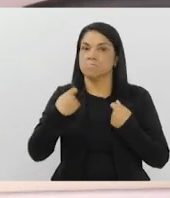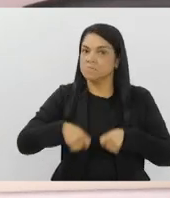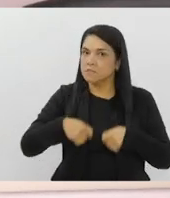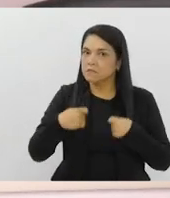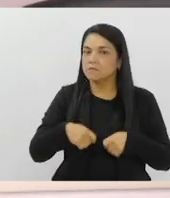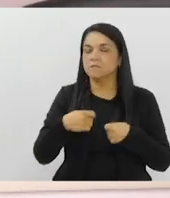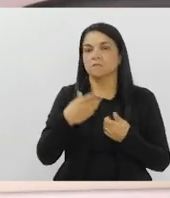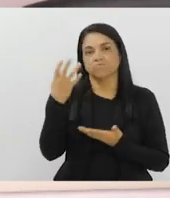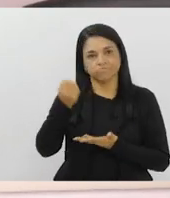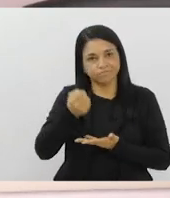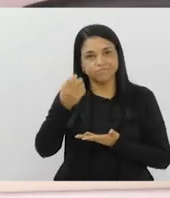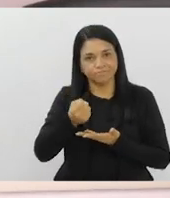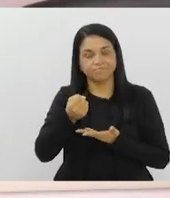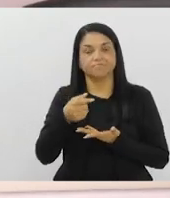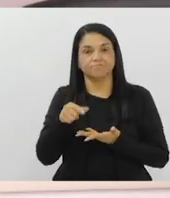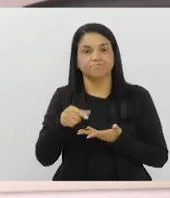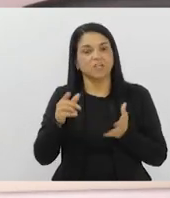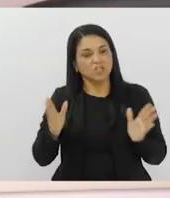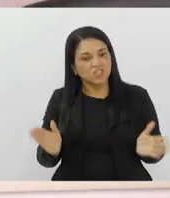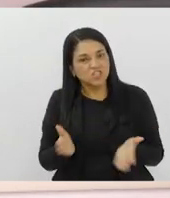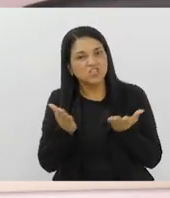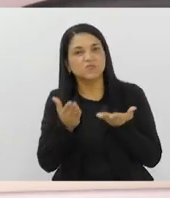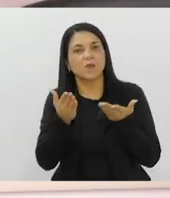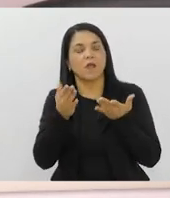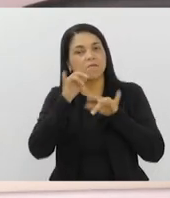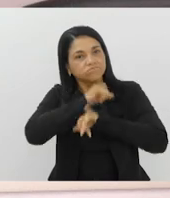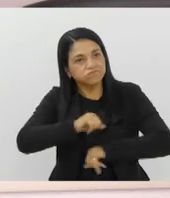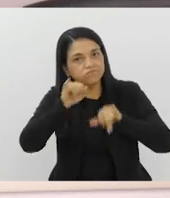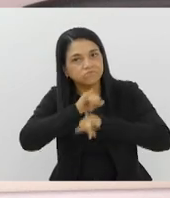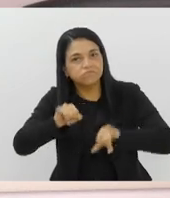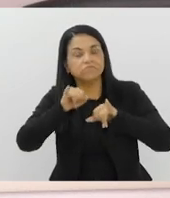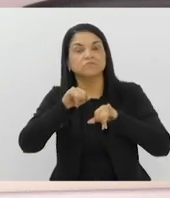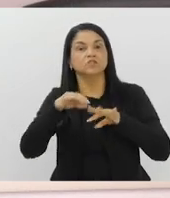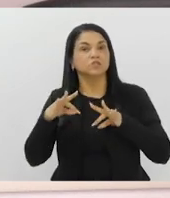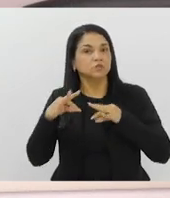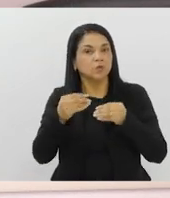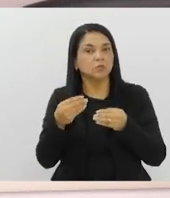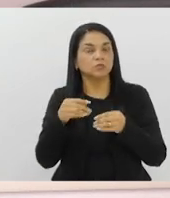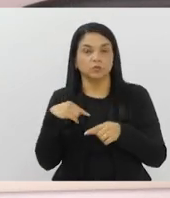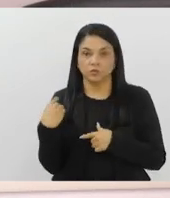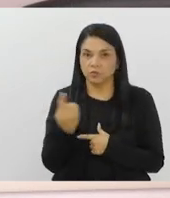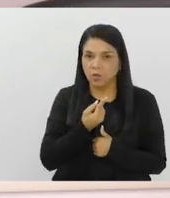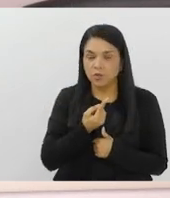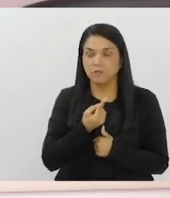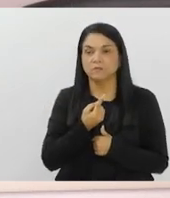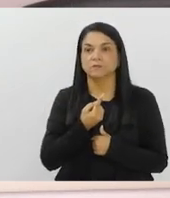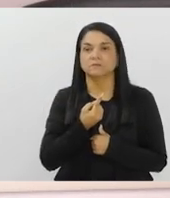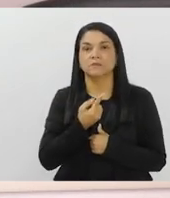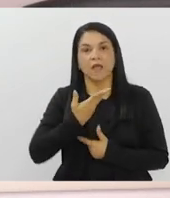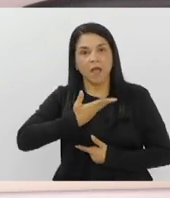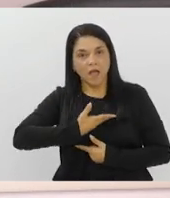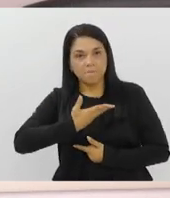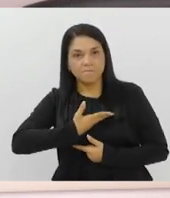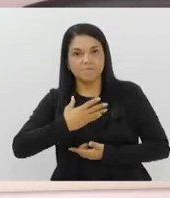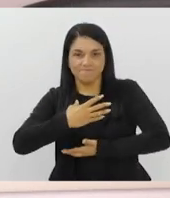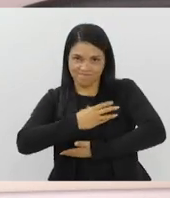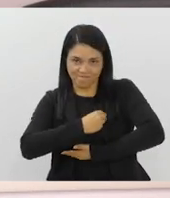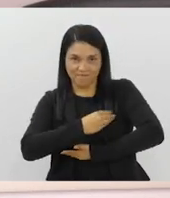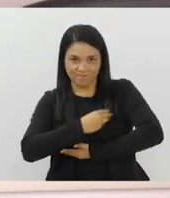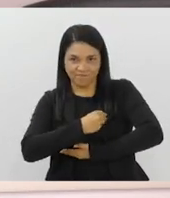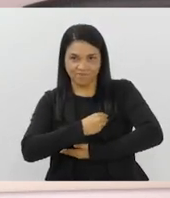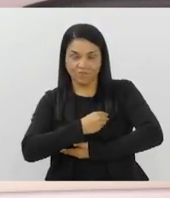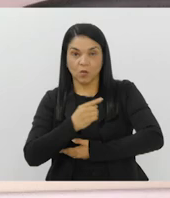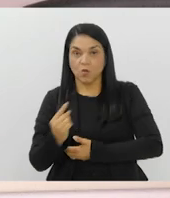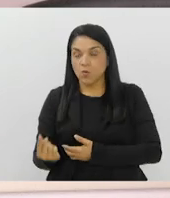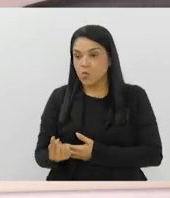né, estimular, conclamar, para que todos nós venhamos a ser amigos da amamentação, porque, às